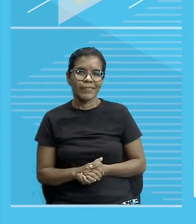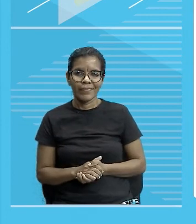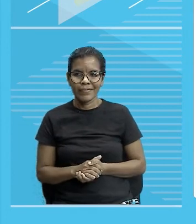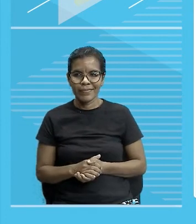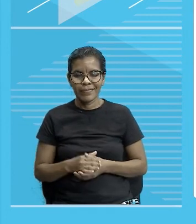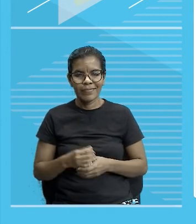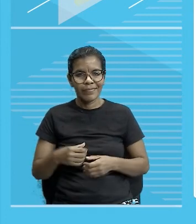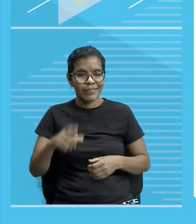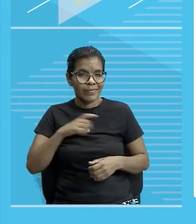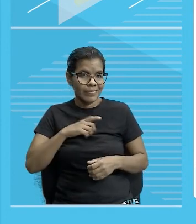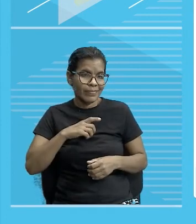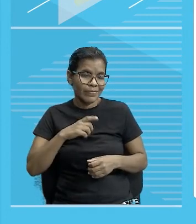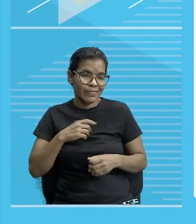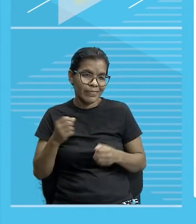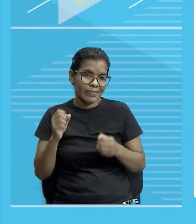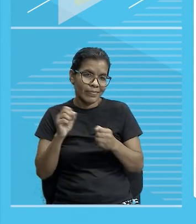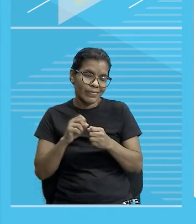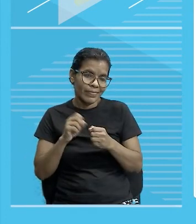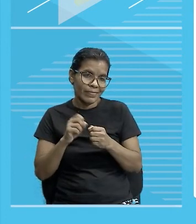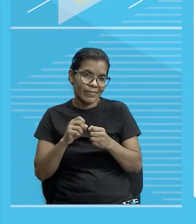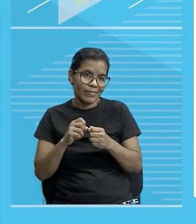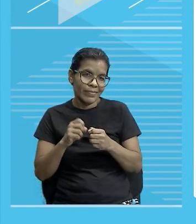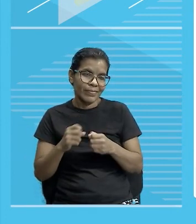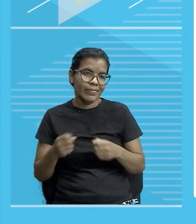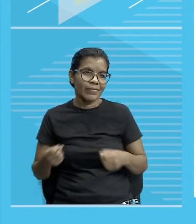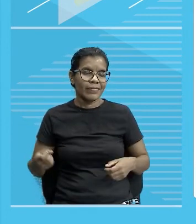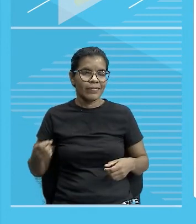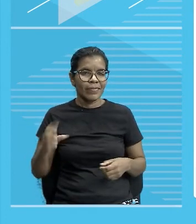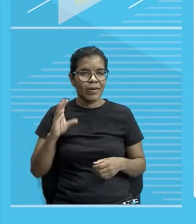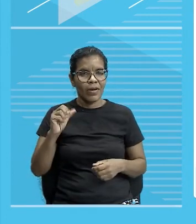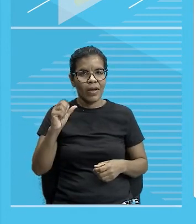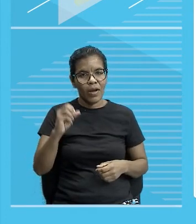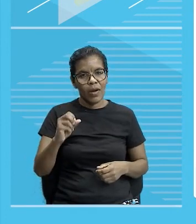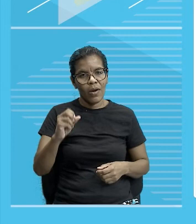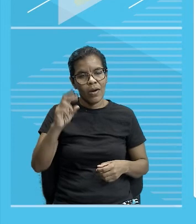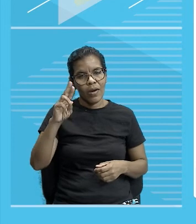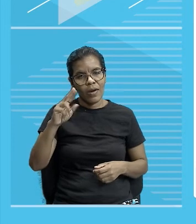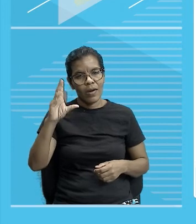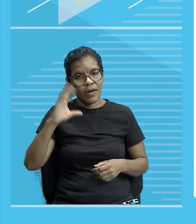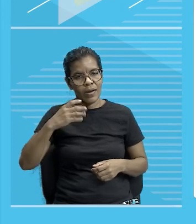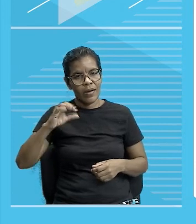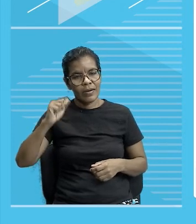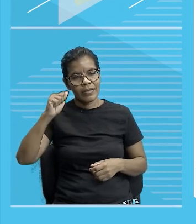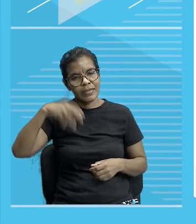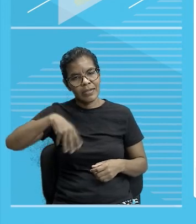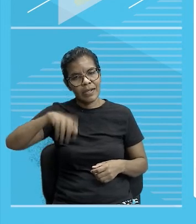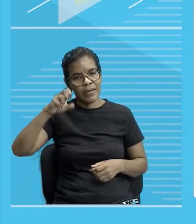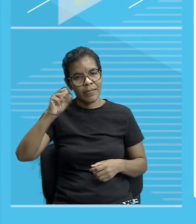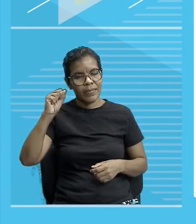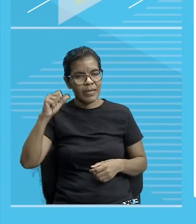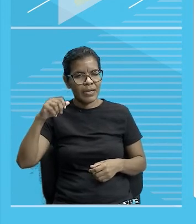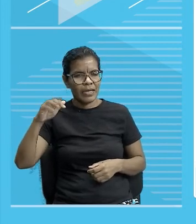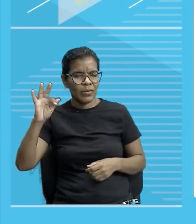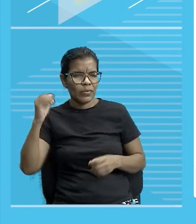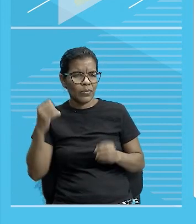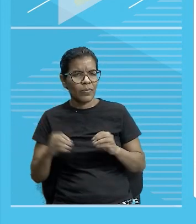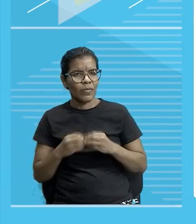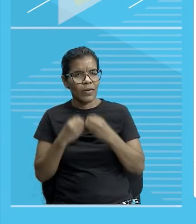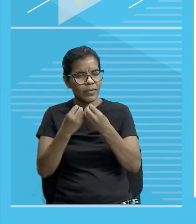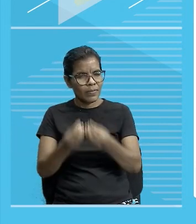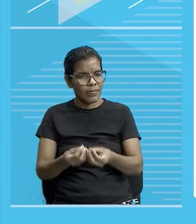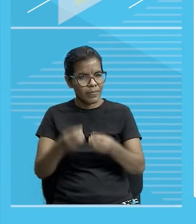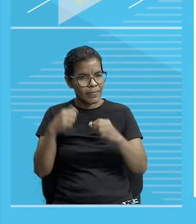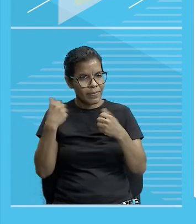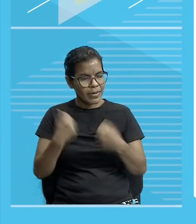é só que a gente tem que fazer um orçamento de quanto a gente vai levar e quando a gente tem que economizar é mais ou menos essa ideia